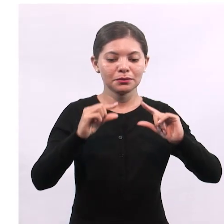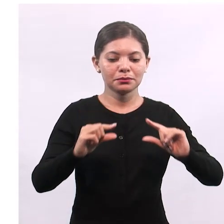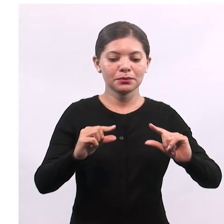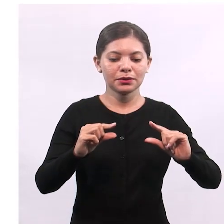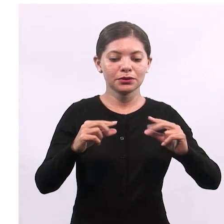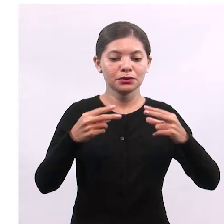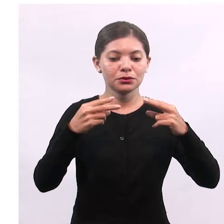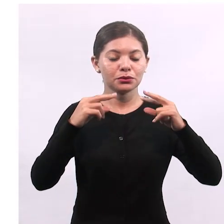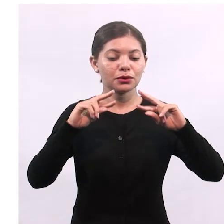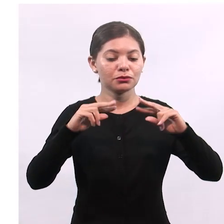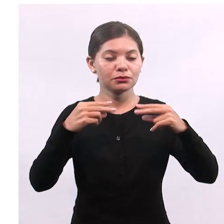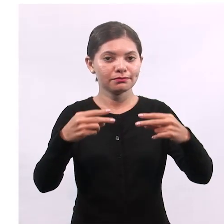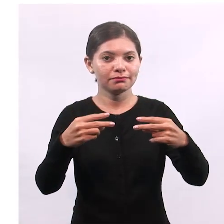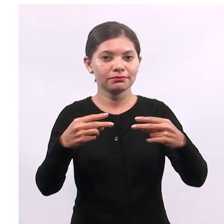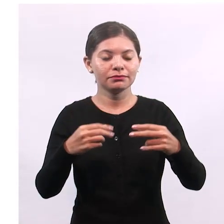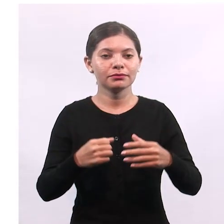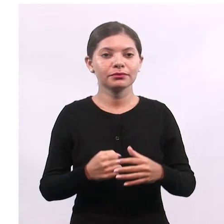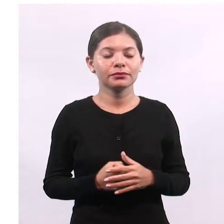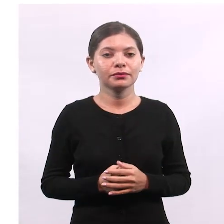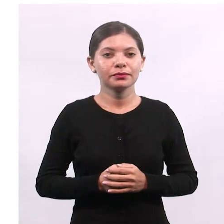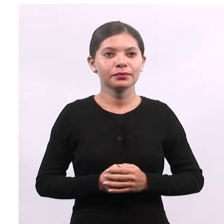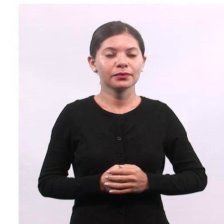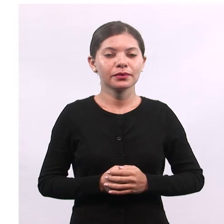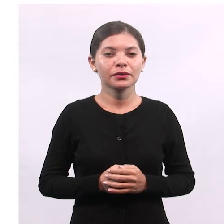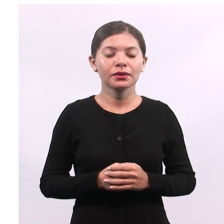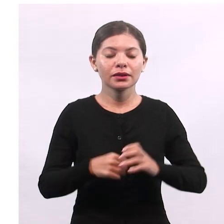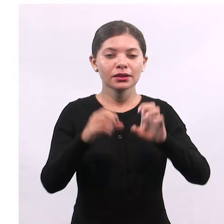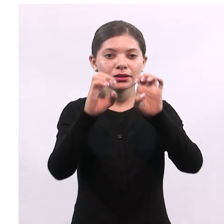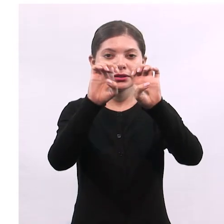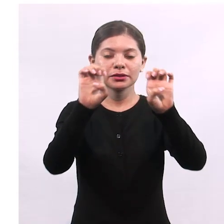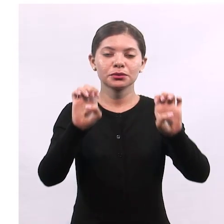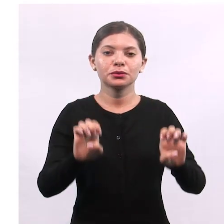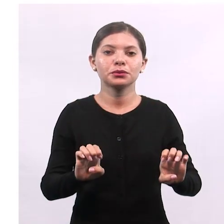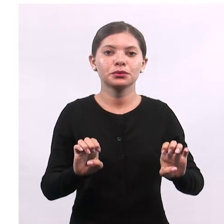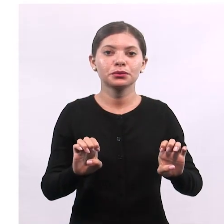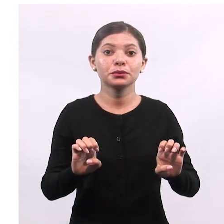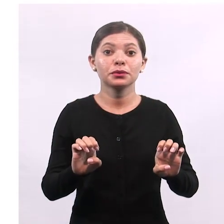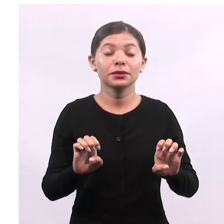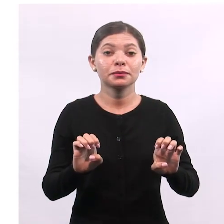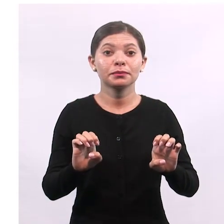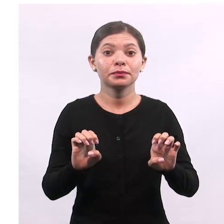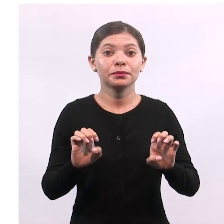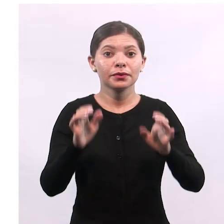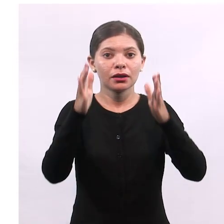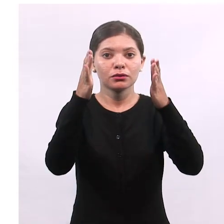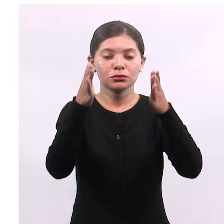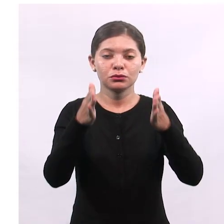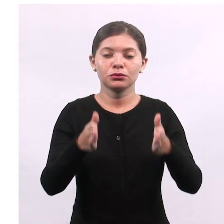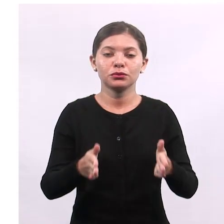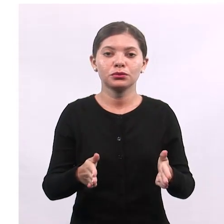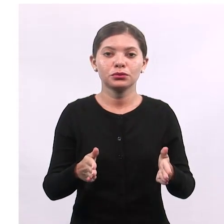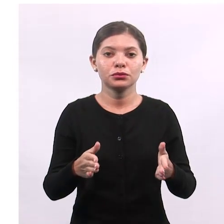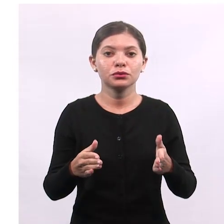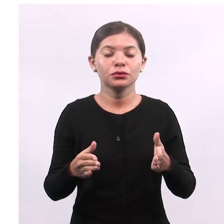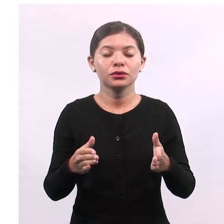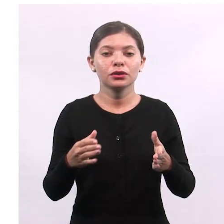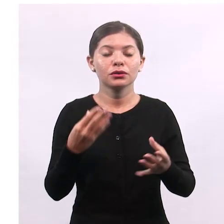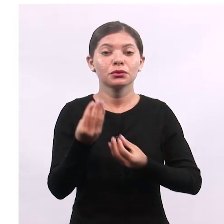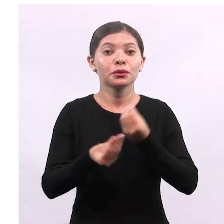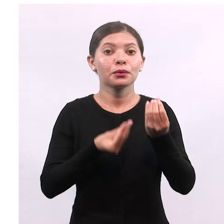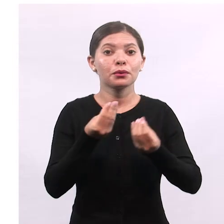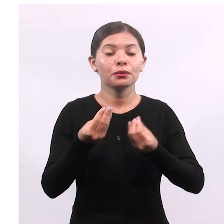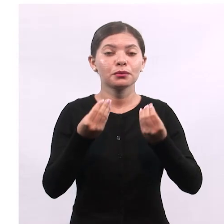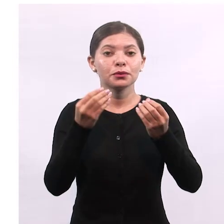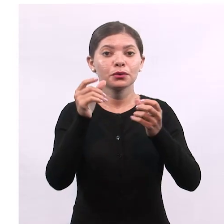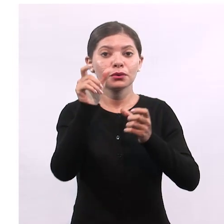essa estrutura na parte do corpo vai ser formado Então por colunas e linhas e cada